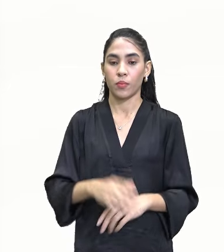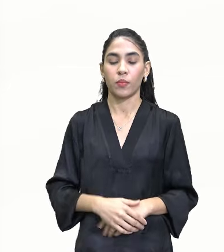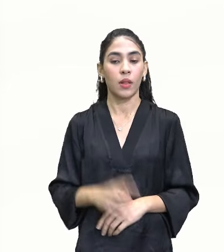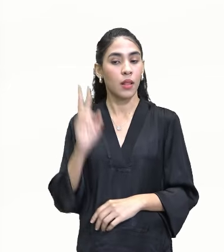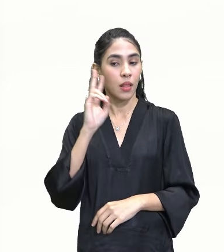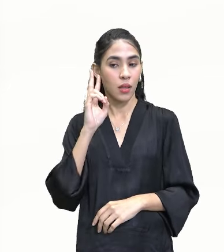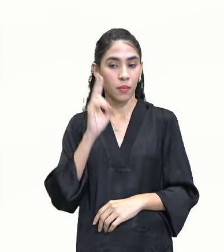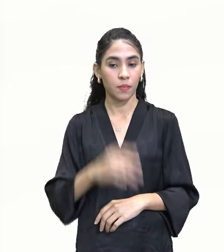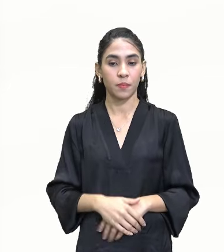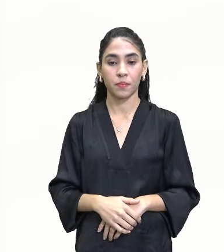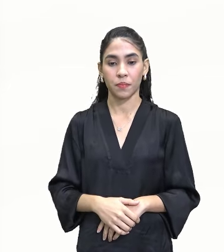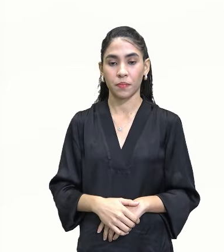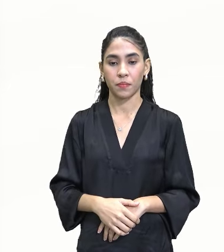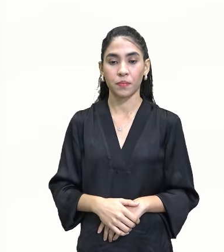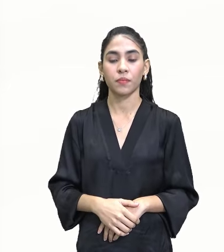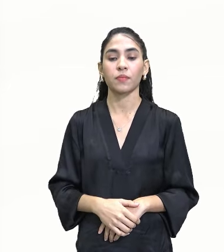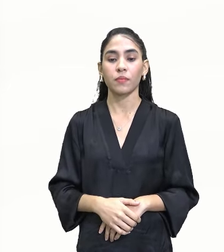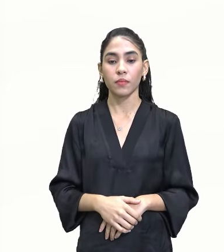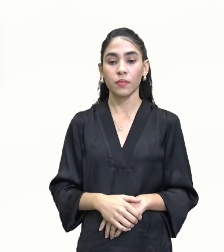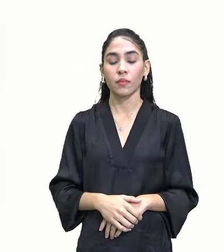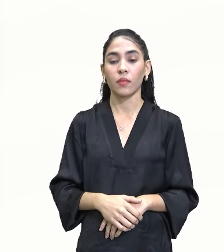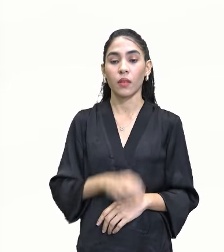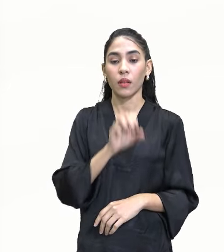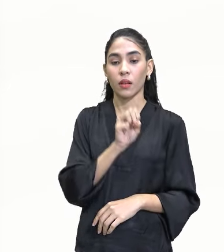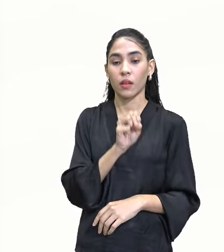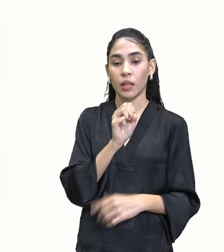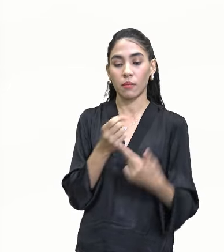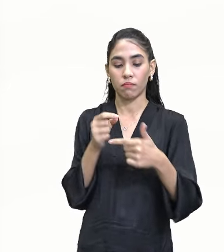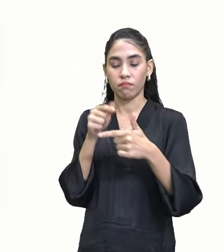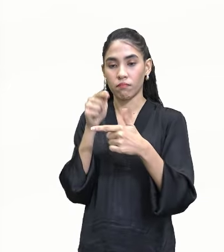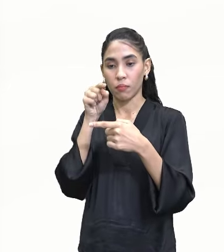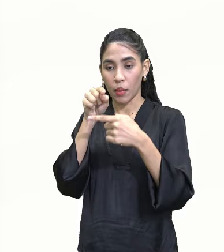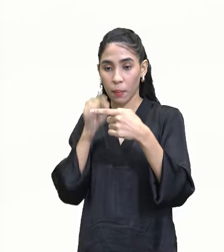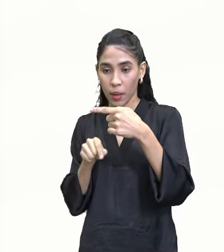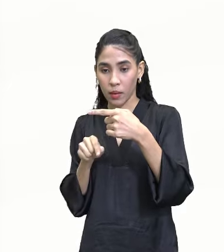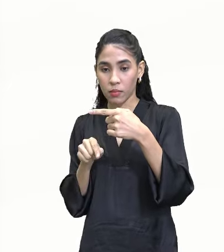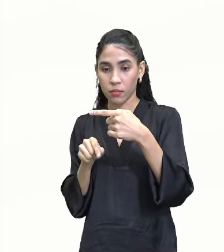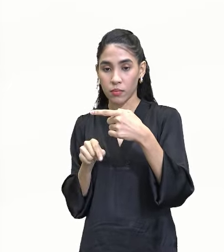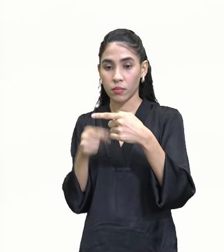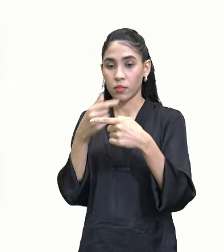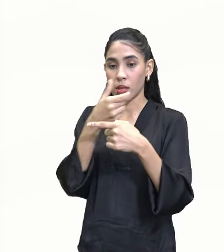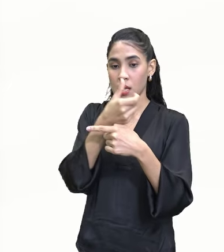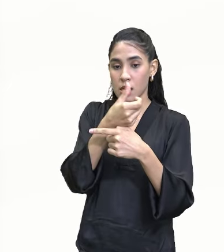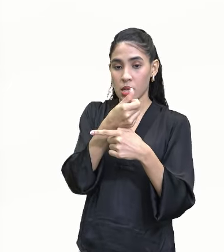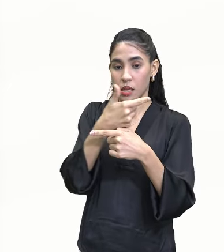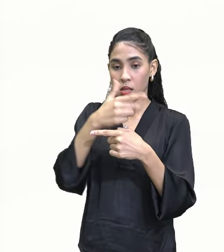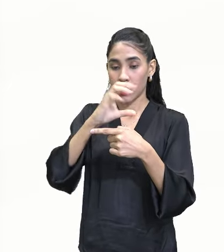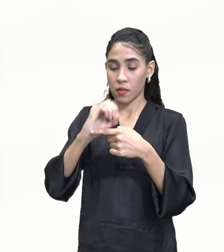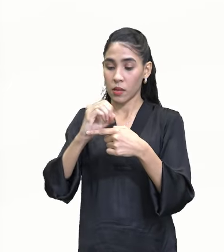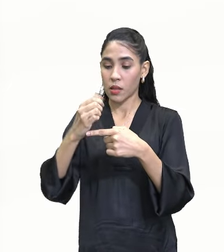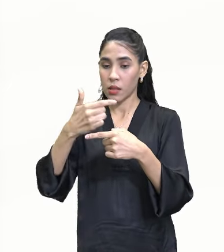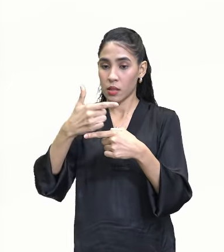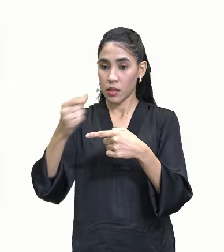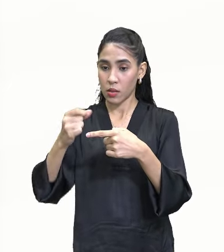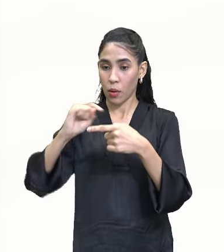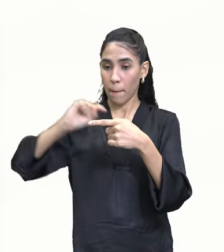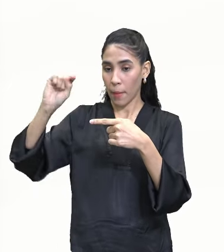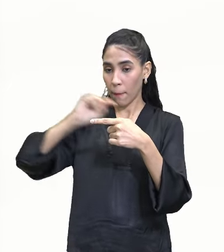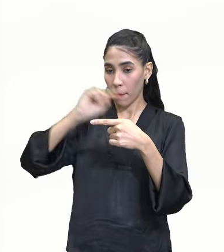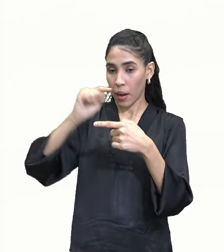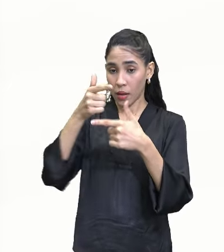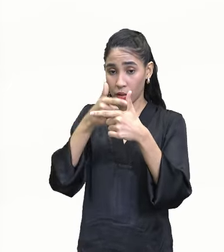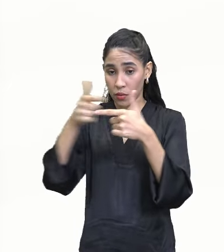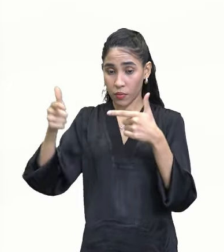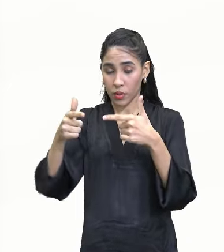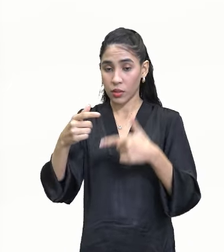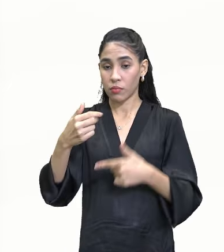Lembra? Então, olha só, porque simplificando ambos os termos, ó, 620 por 62, eu sei quanto que dá. Dá